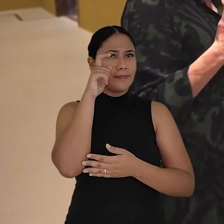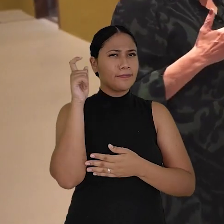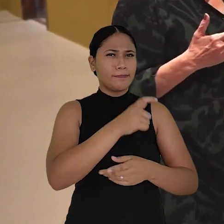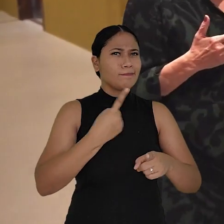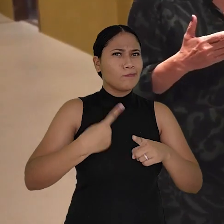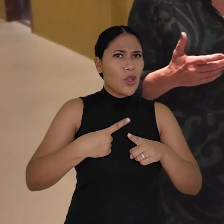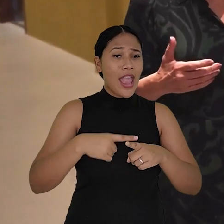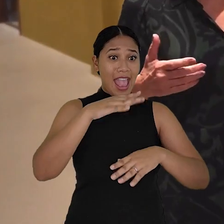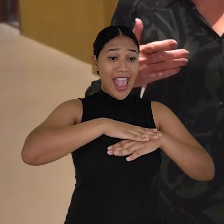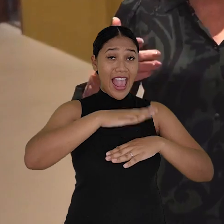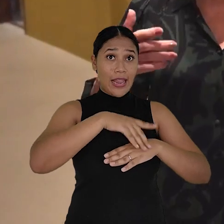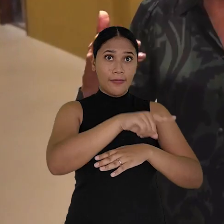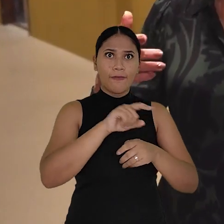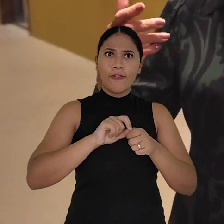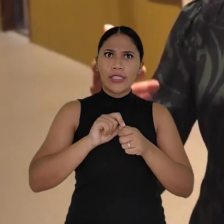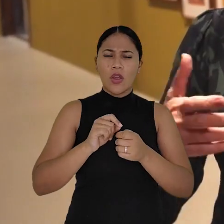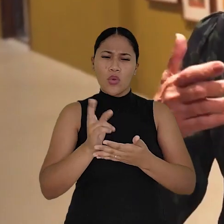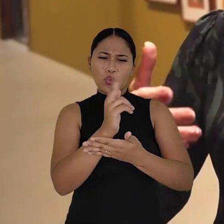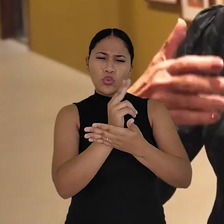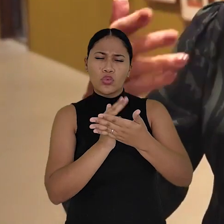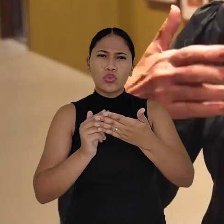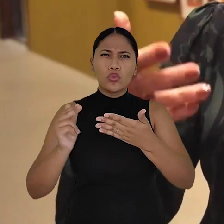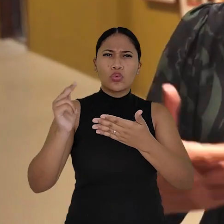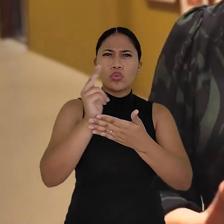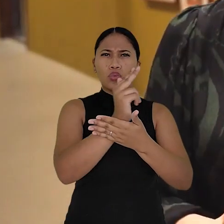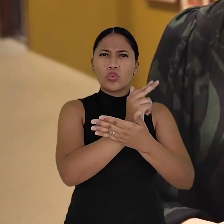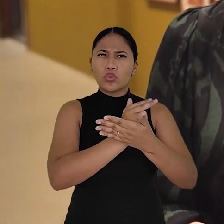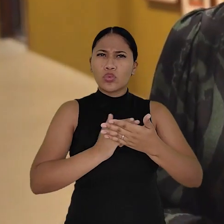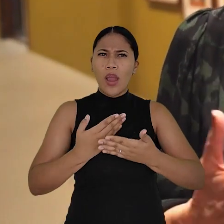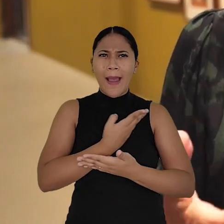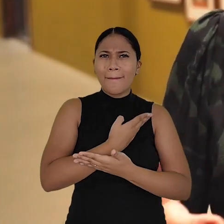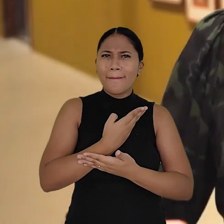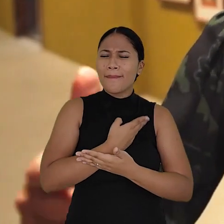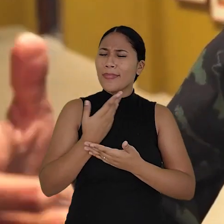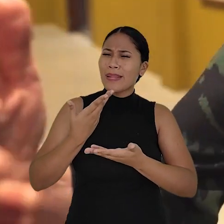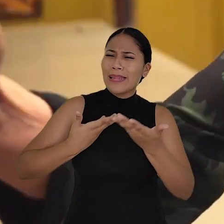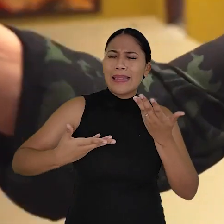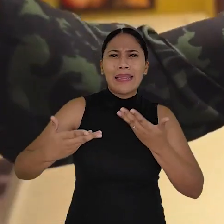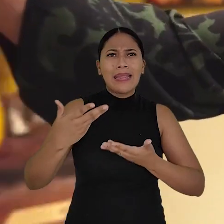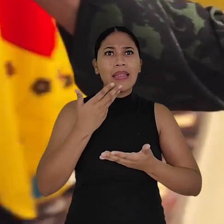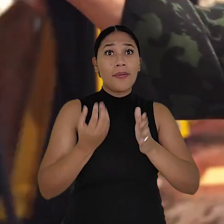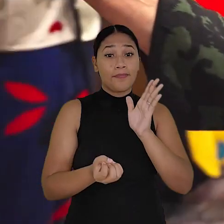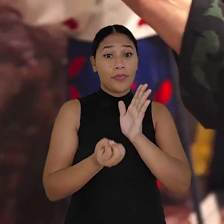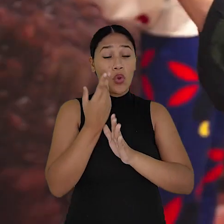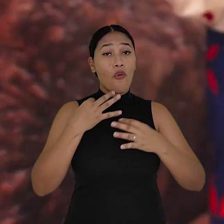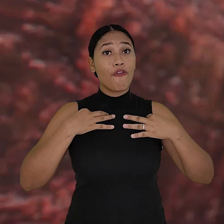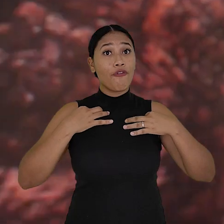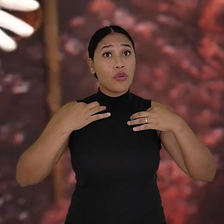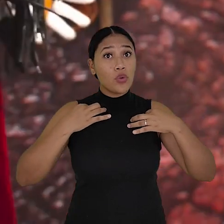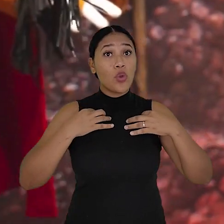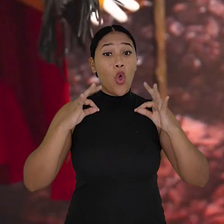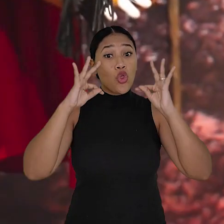interessante é que ele, quando ele estava fazendo toda essa pesquisa, ele criou os